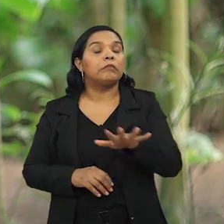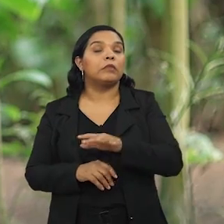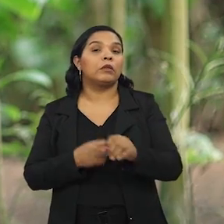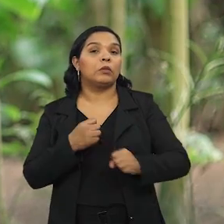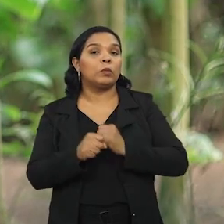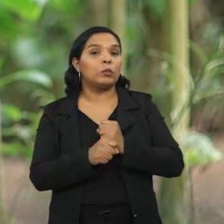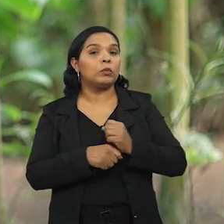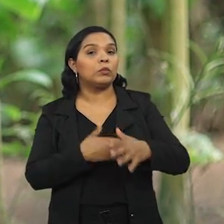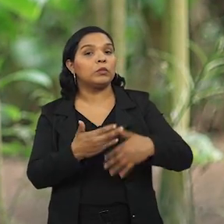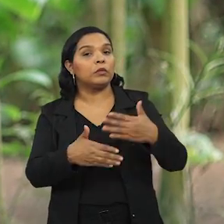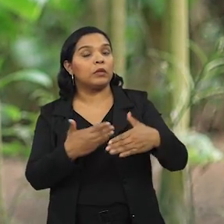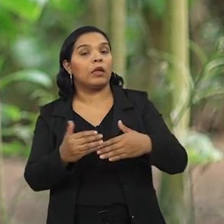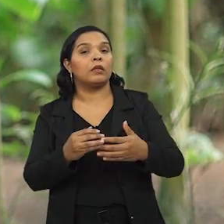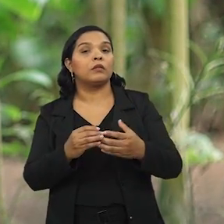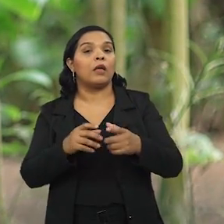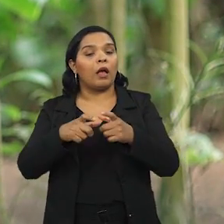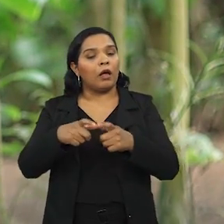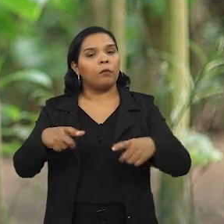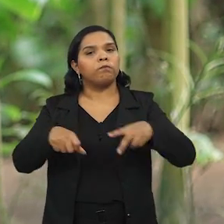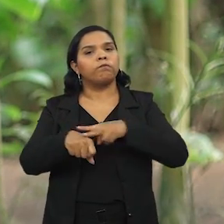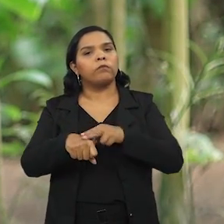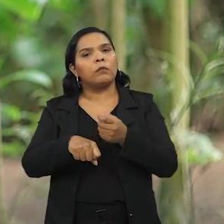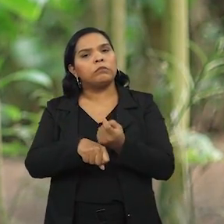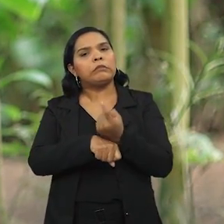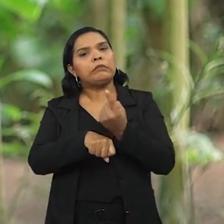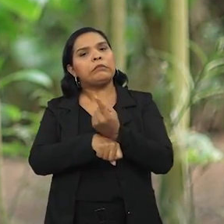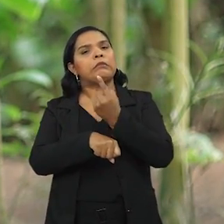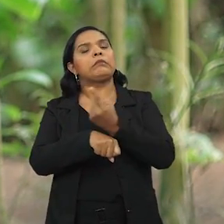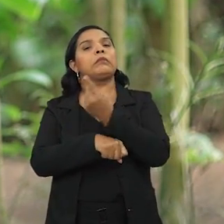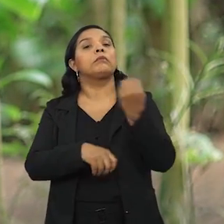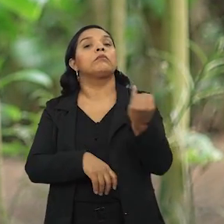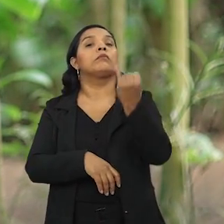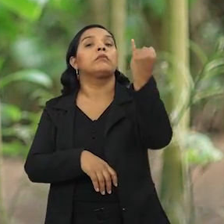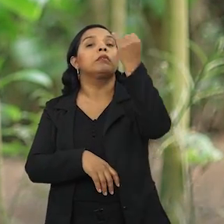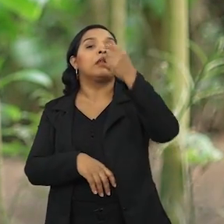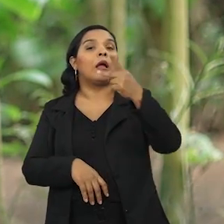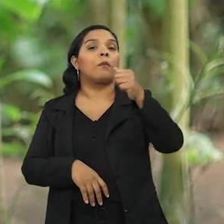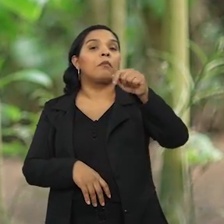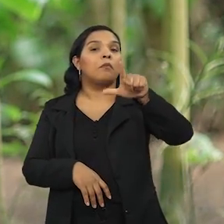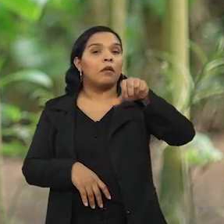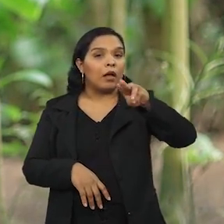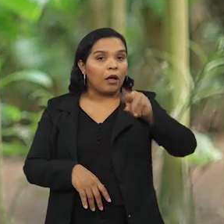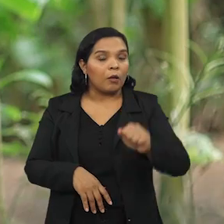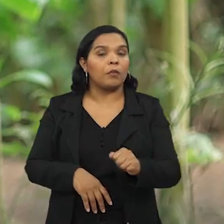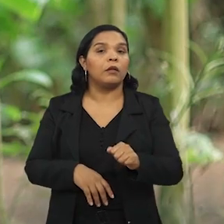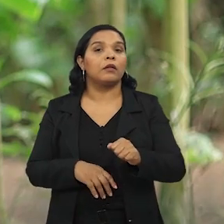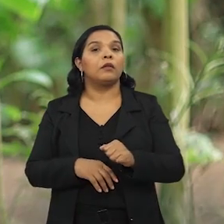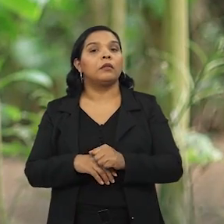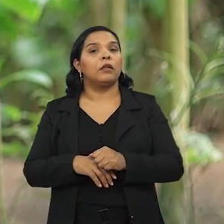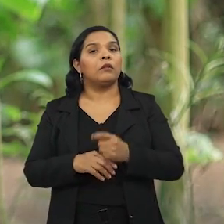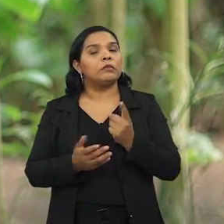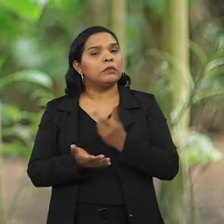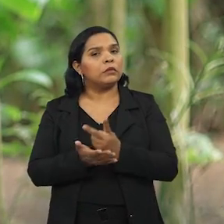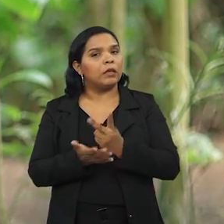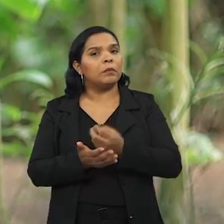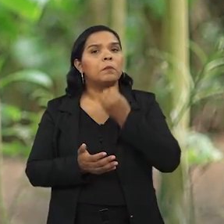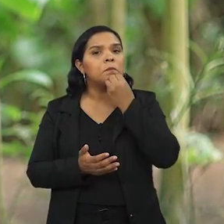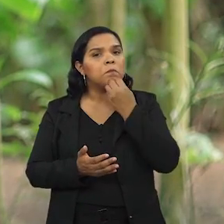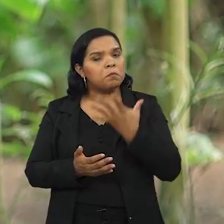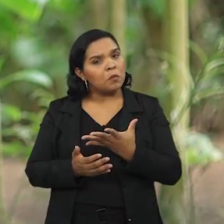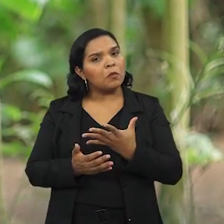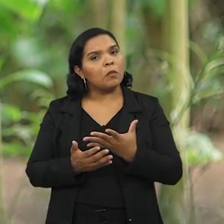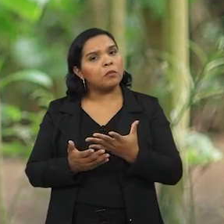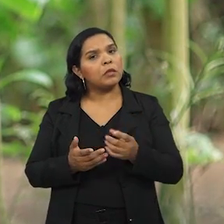últimos anos a palma forrageira assumiu um papel importante na pecuária do semiárido. Para tornar esse cultivo cada vez mais